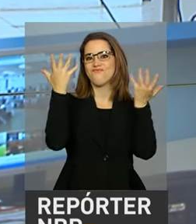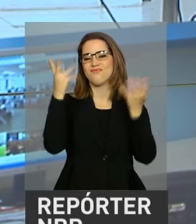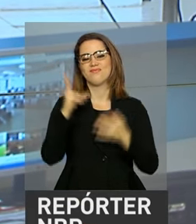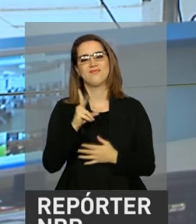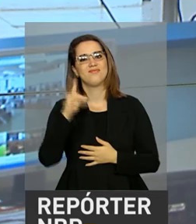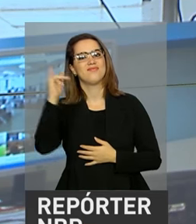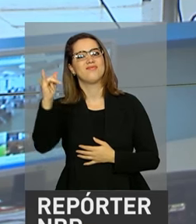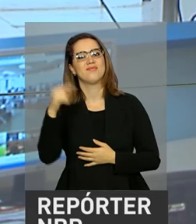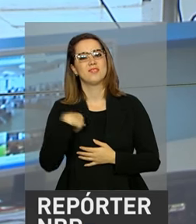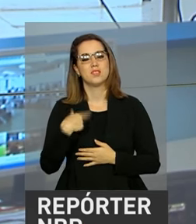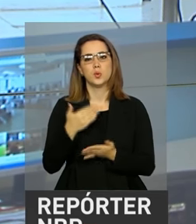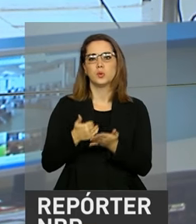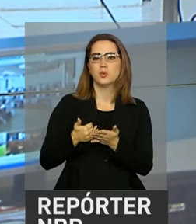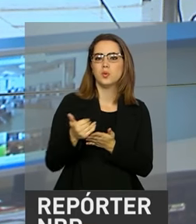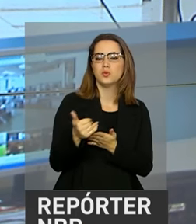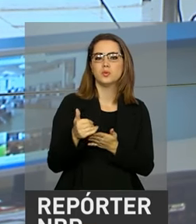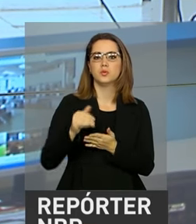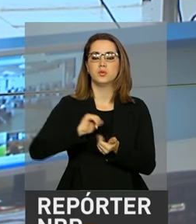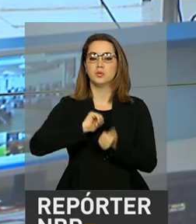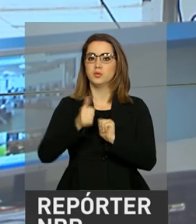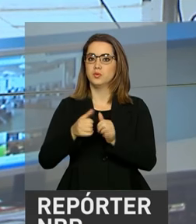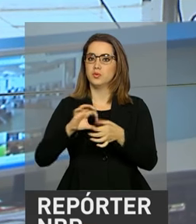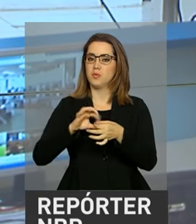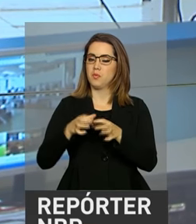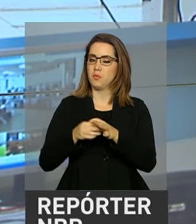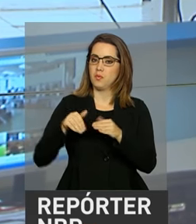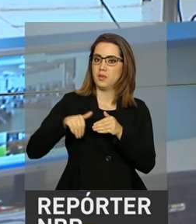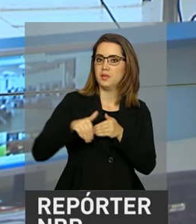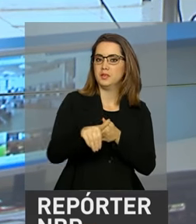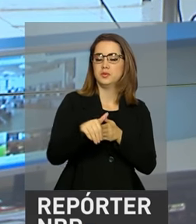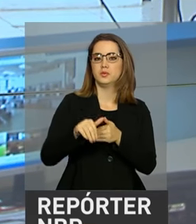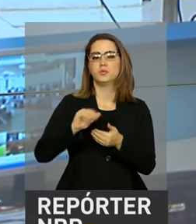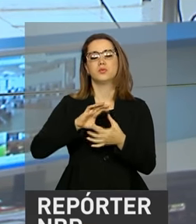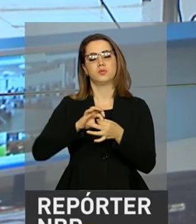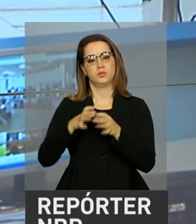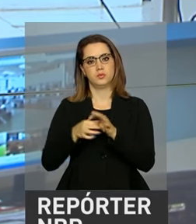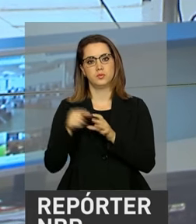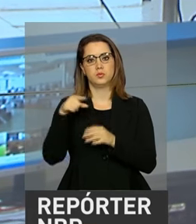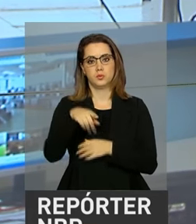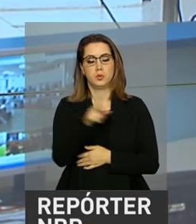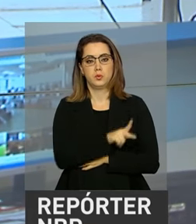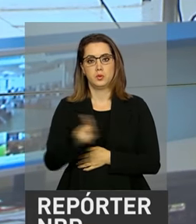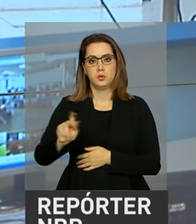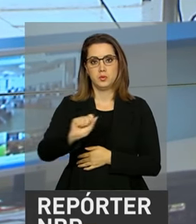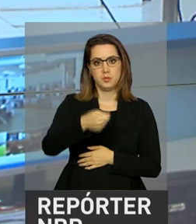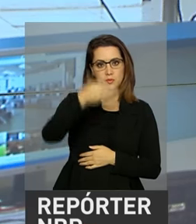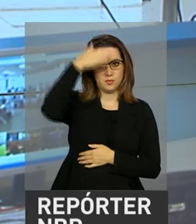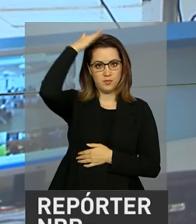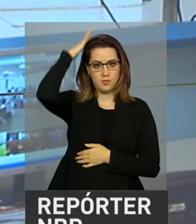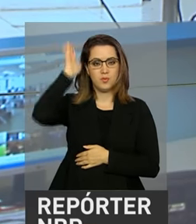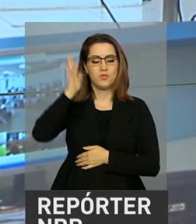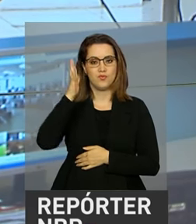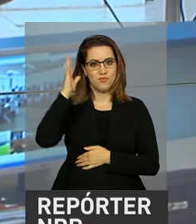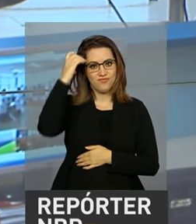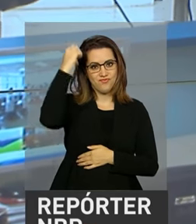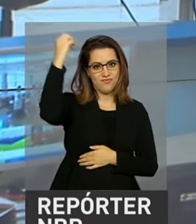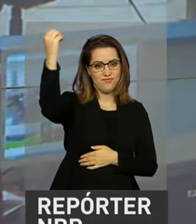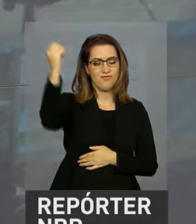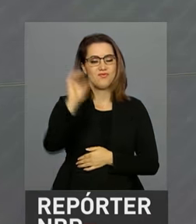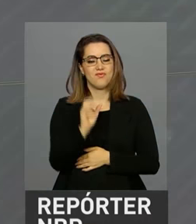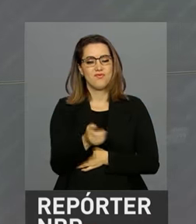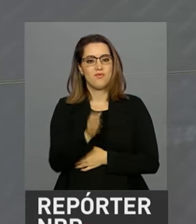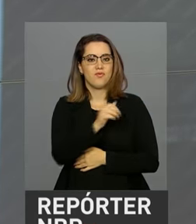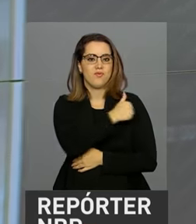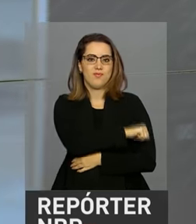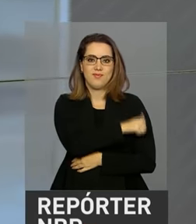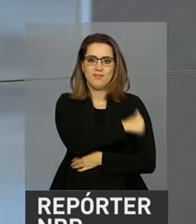Olímpicos será às 8 da noite no Maracanã e o presidente em exercício Michel Temer viaja daqui a pouco para o Rio de Janeiro vamos falar com